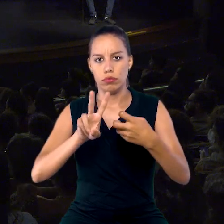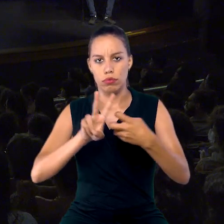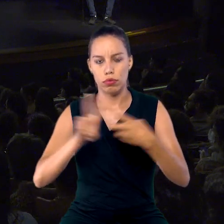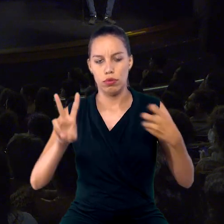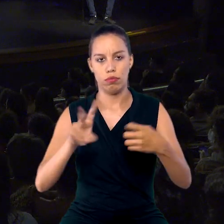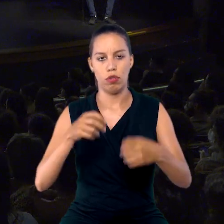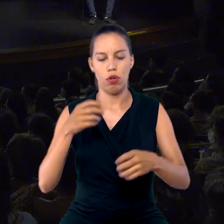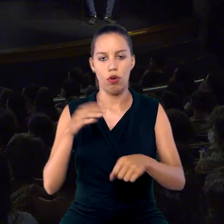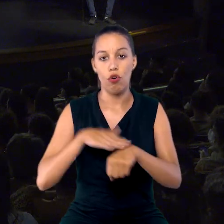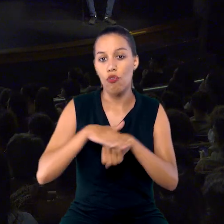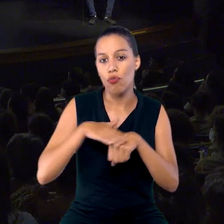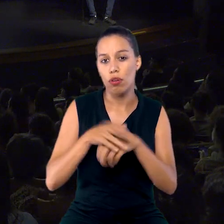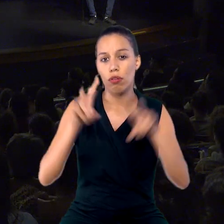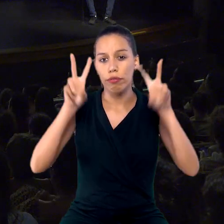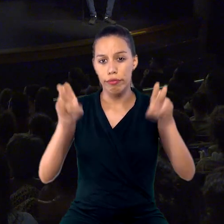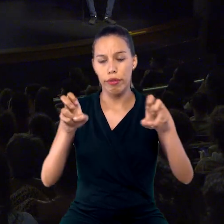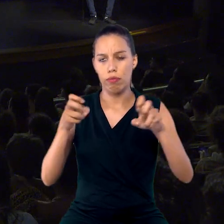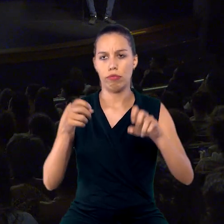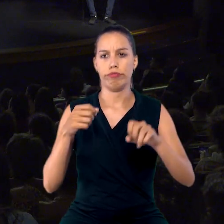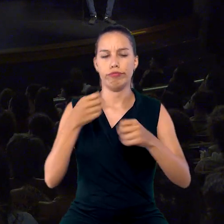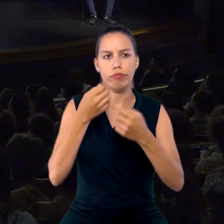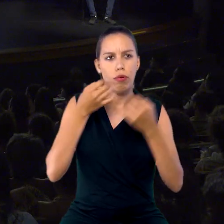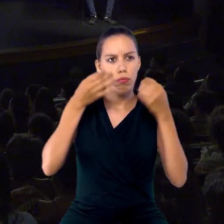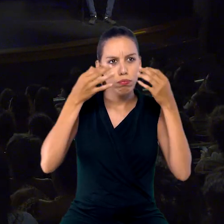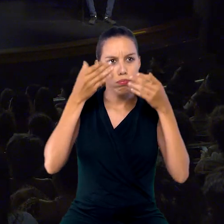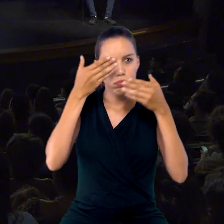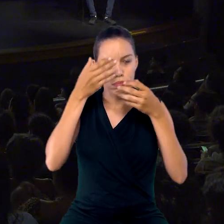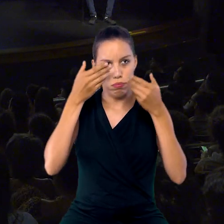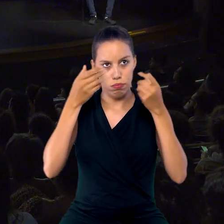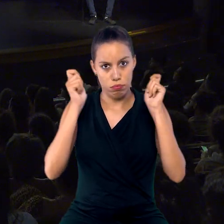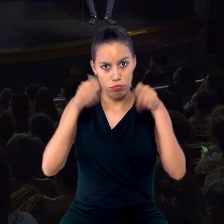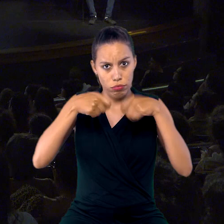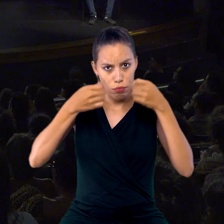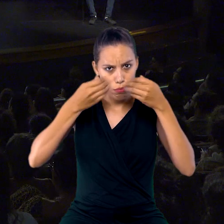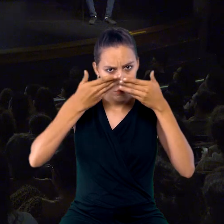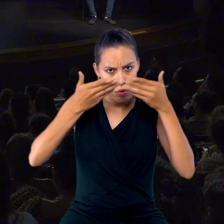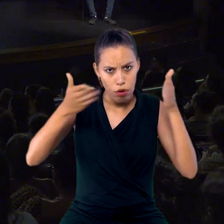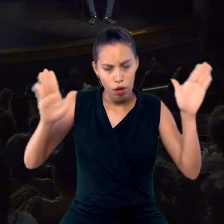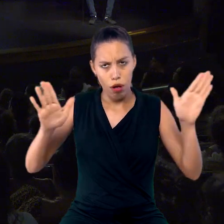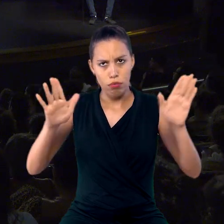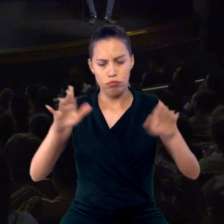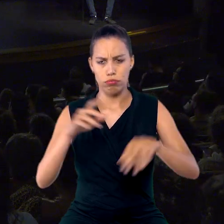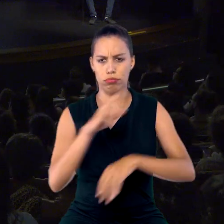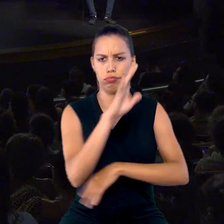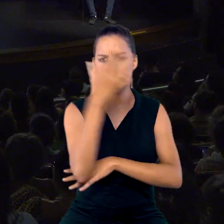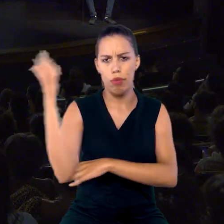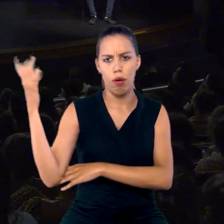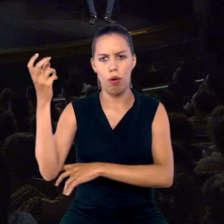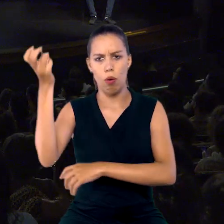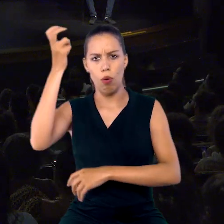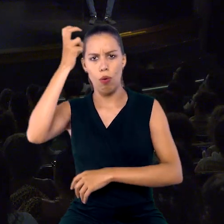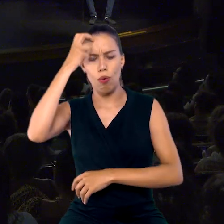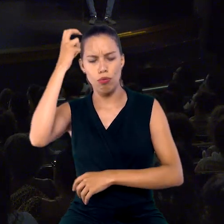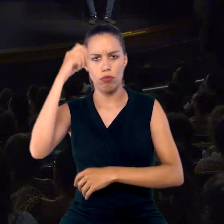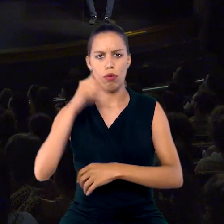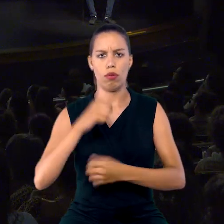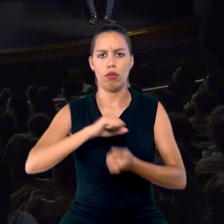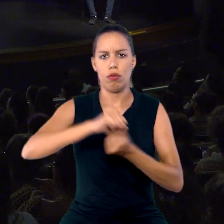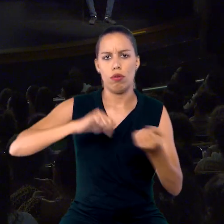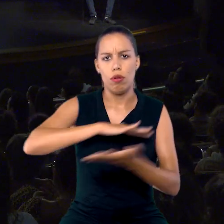originários, para conversar sobre temas que convergem para uma visão mais ampla sobre cultura, natureza,